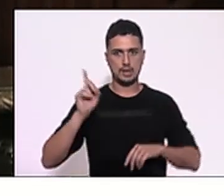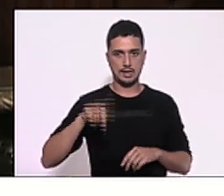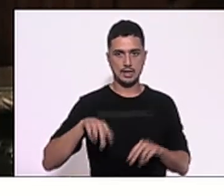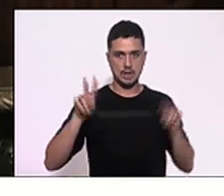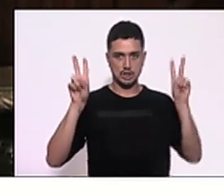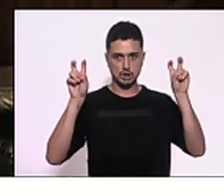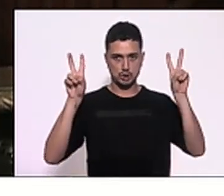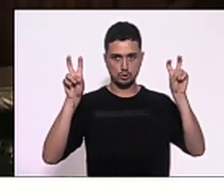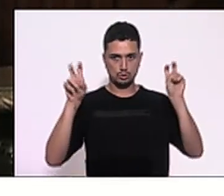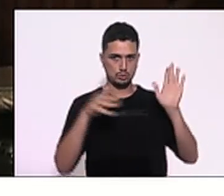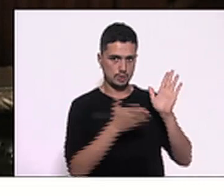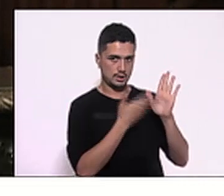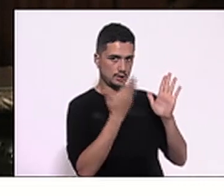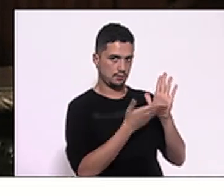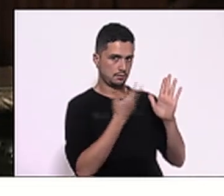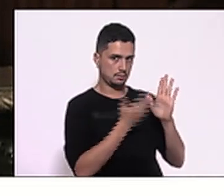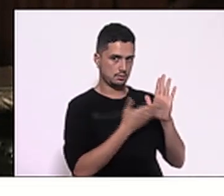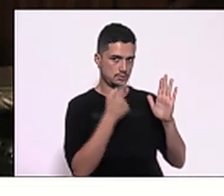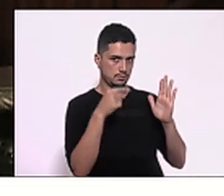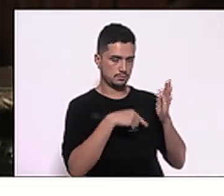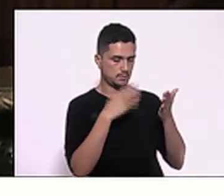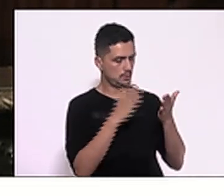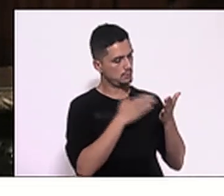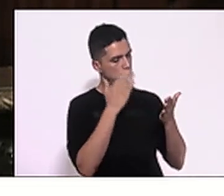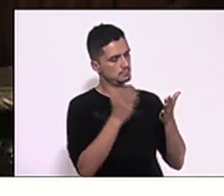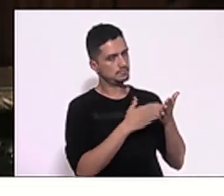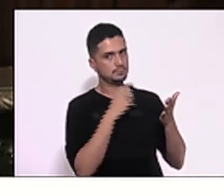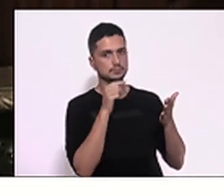subtítulo de uma obra